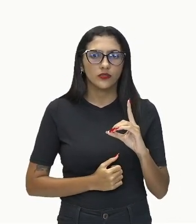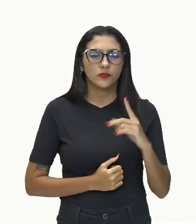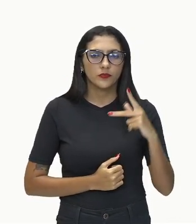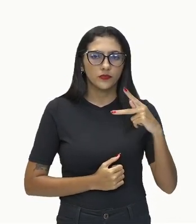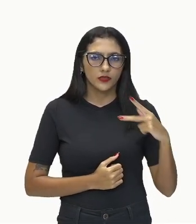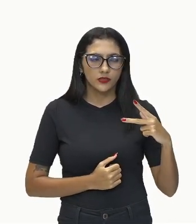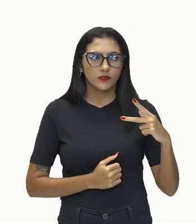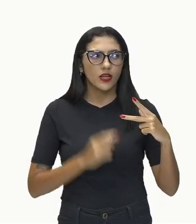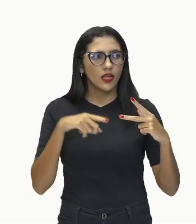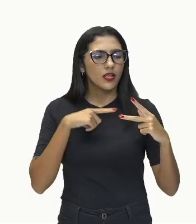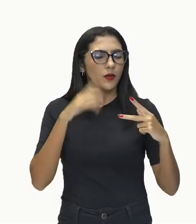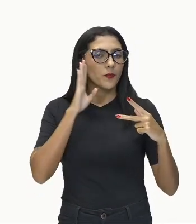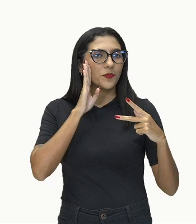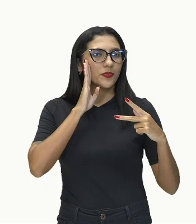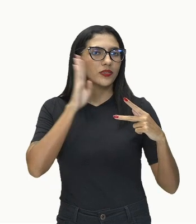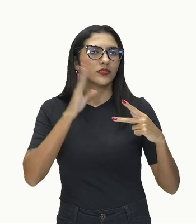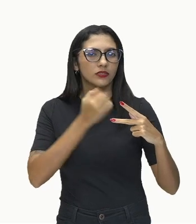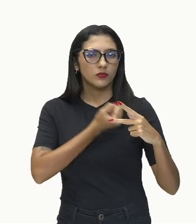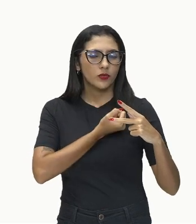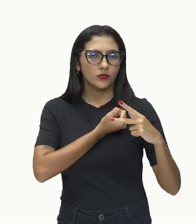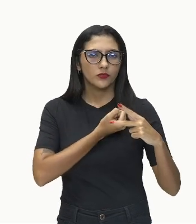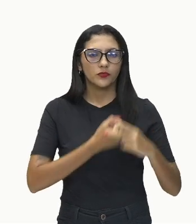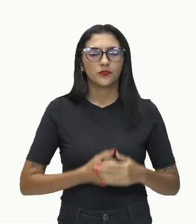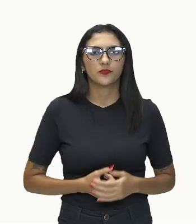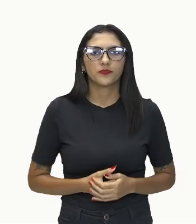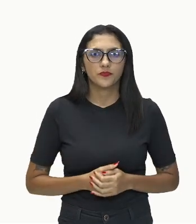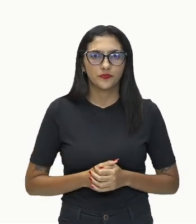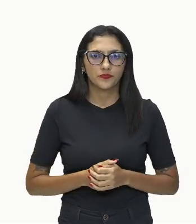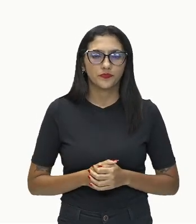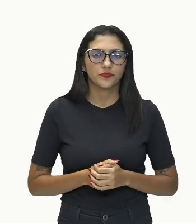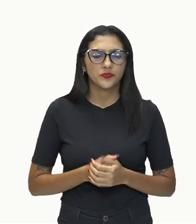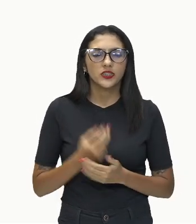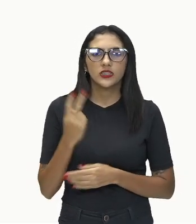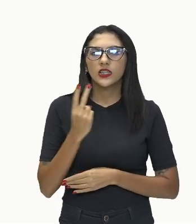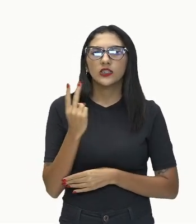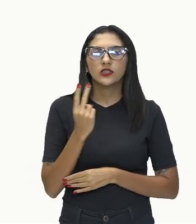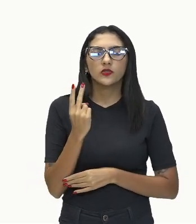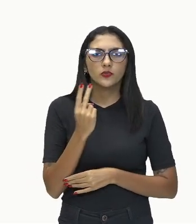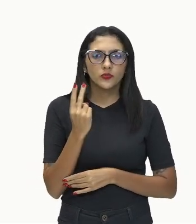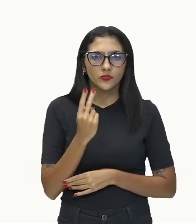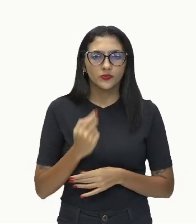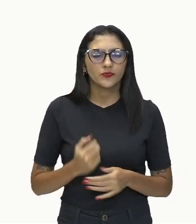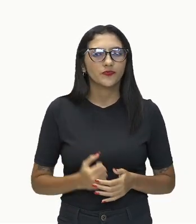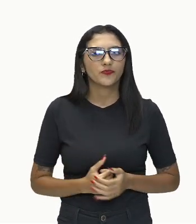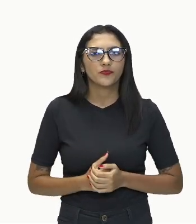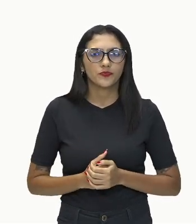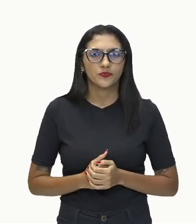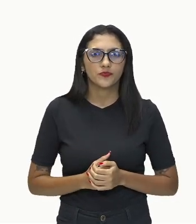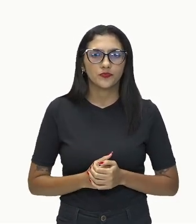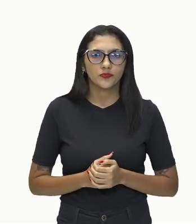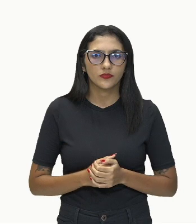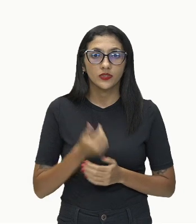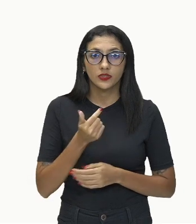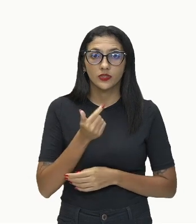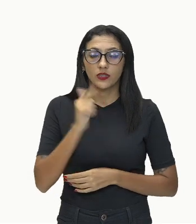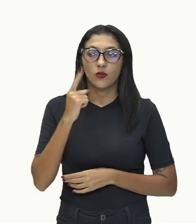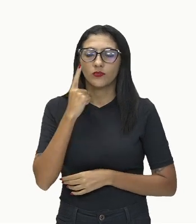diagonal principal. Tá? E a diagonal secundária? A diagonal secundária é essa outra aqui,